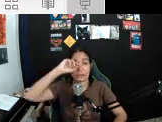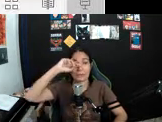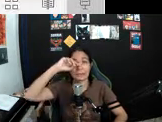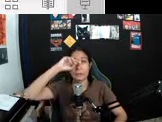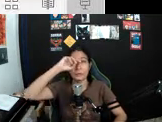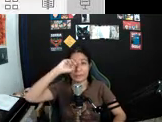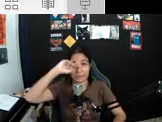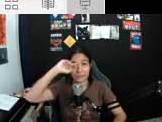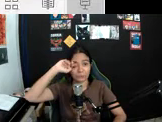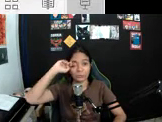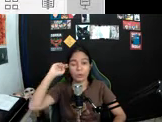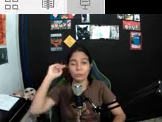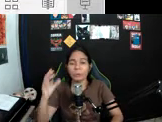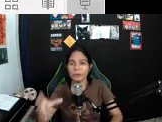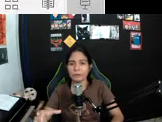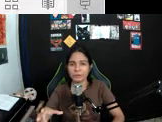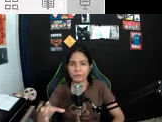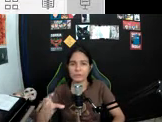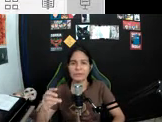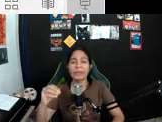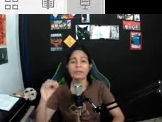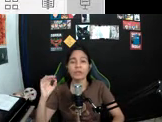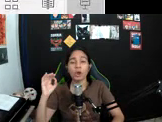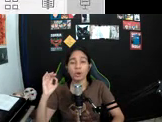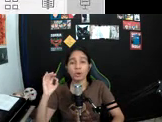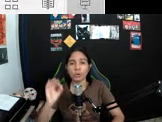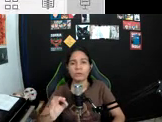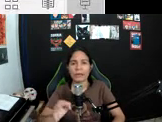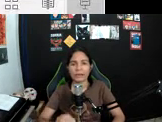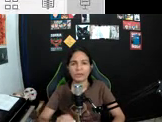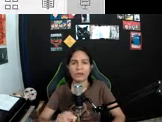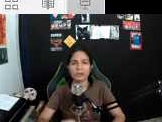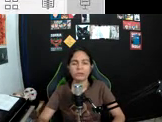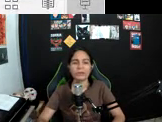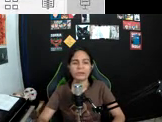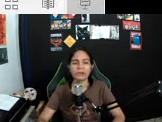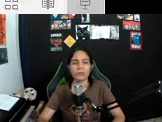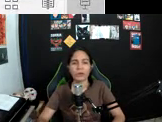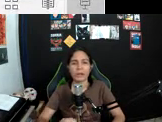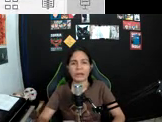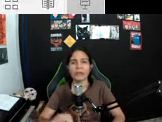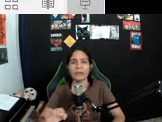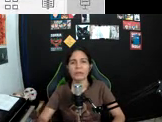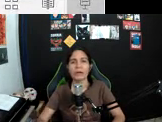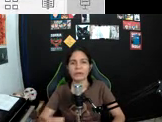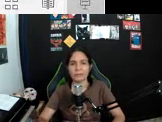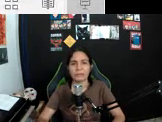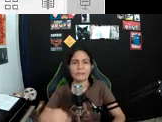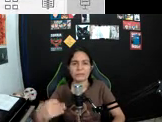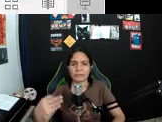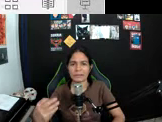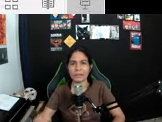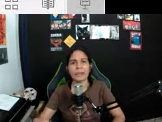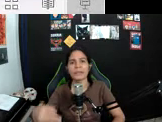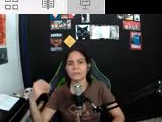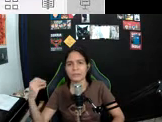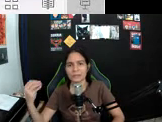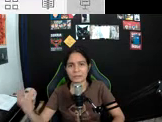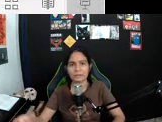profissional. Então, no caso, o nome completo de vocês, o número de registro de vocês do Corém e qual a categoria,